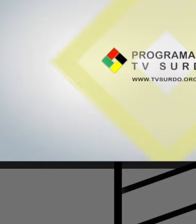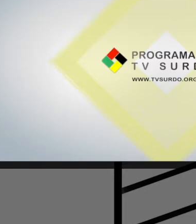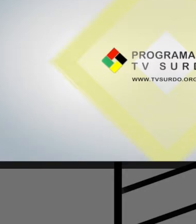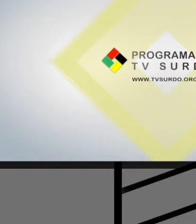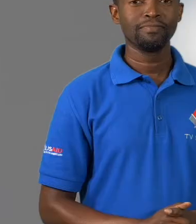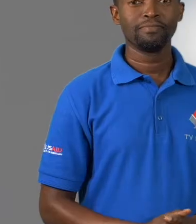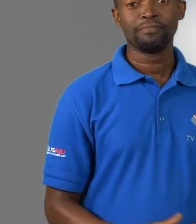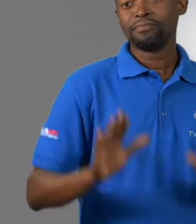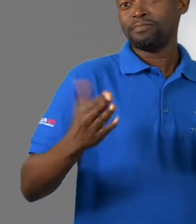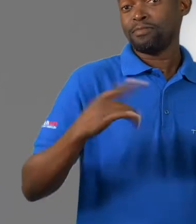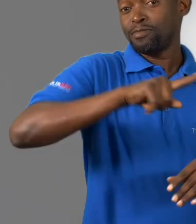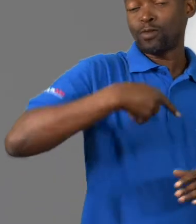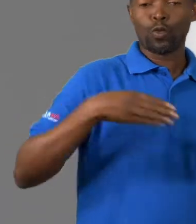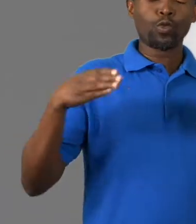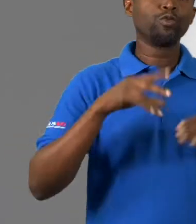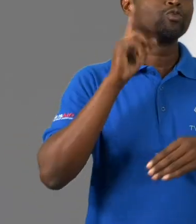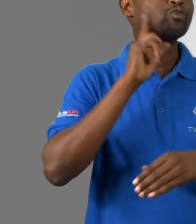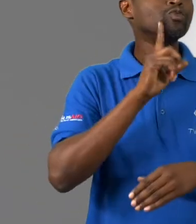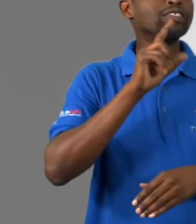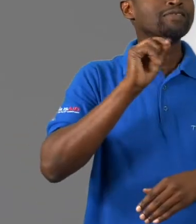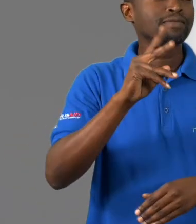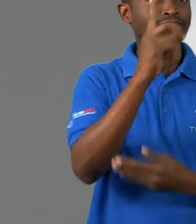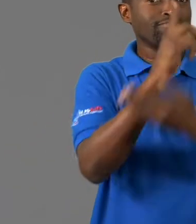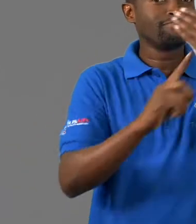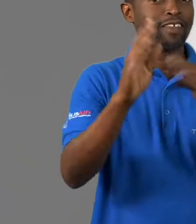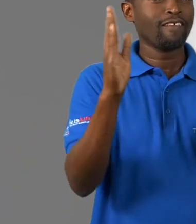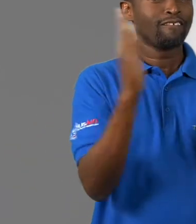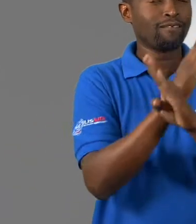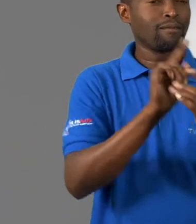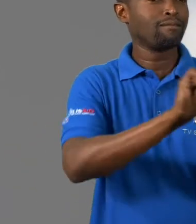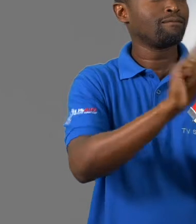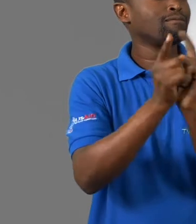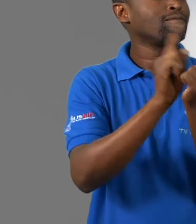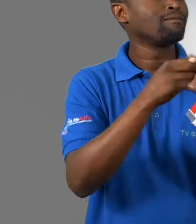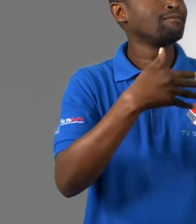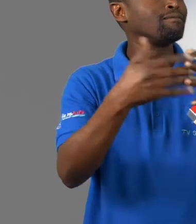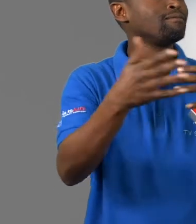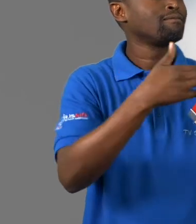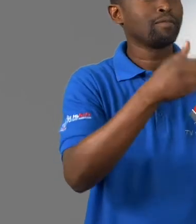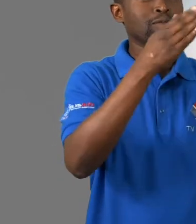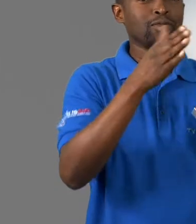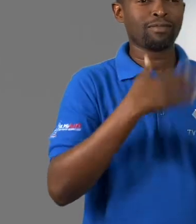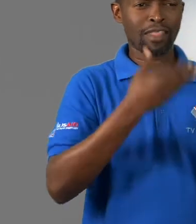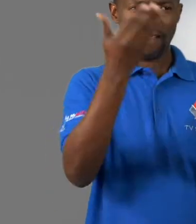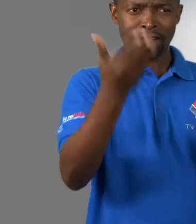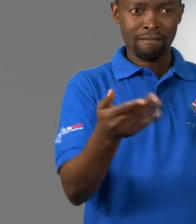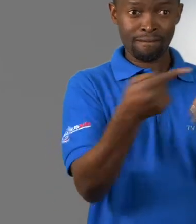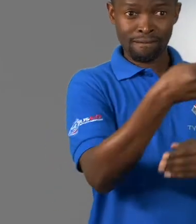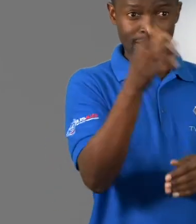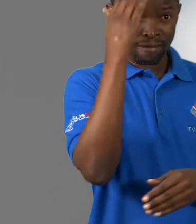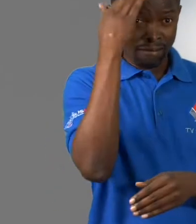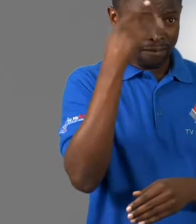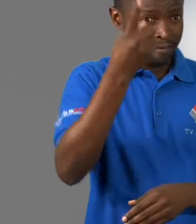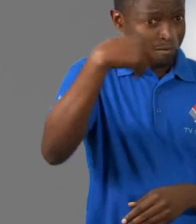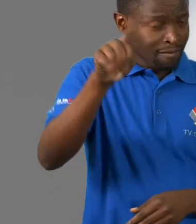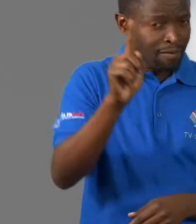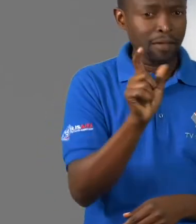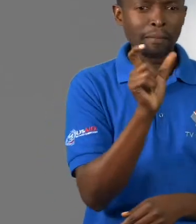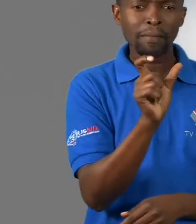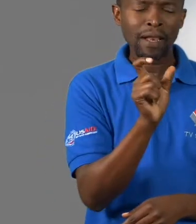A nossa equipa de reportagem saiu à rua para avaliar até que ponto as pessoas conhecem os termos